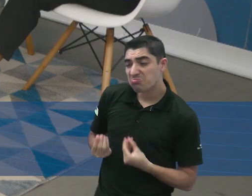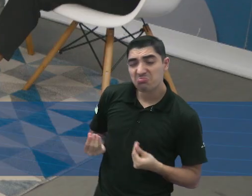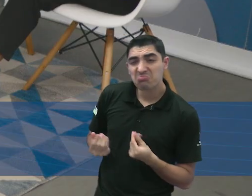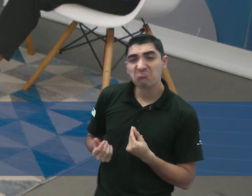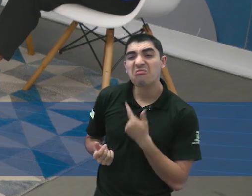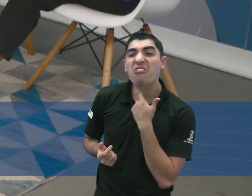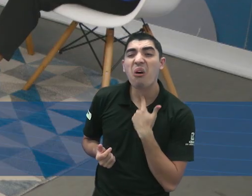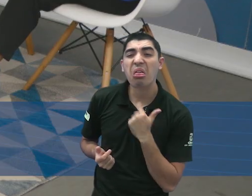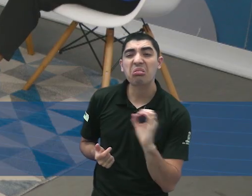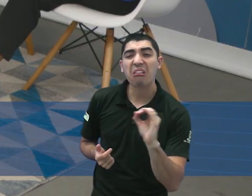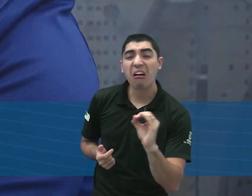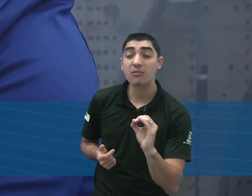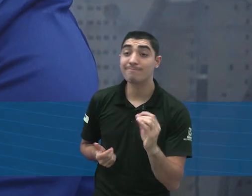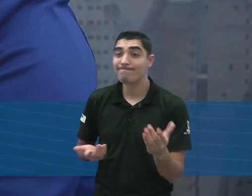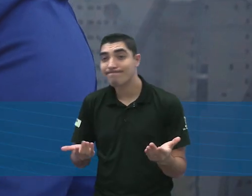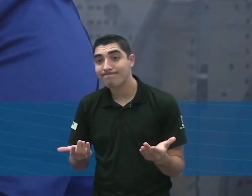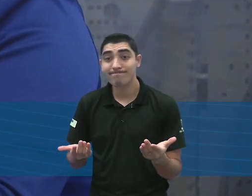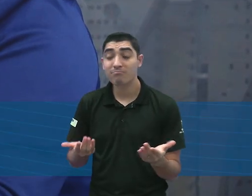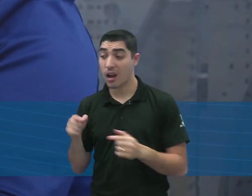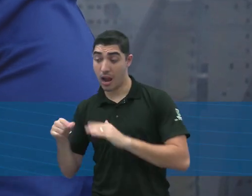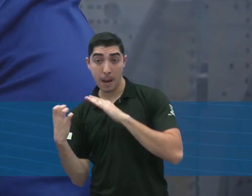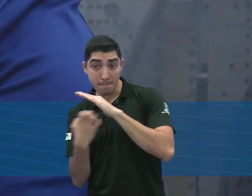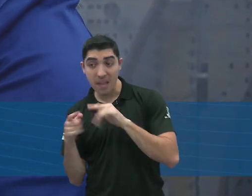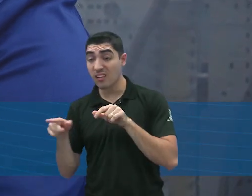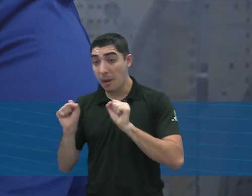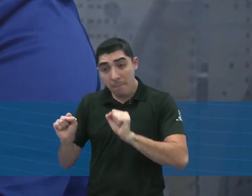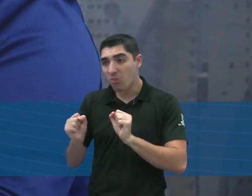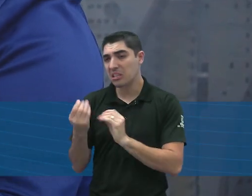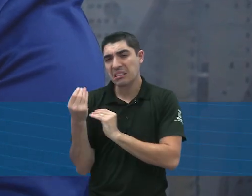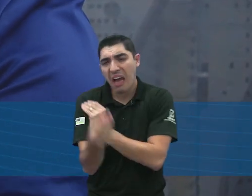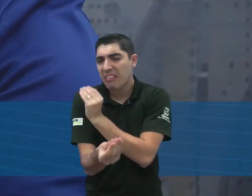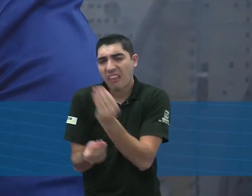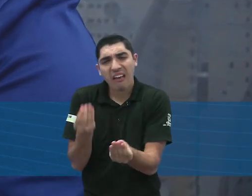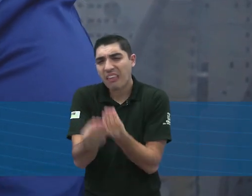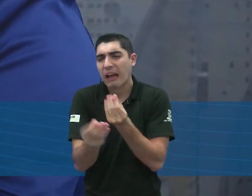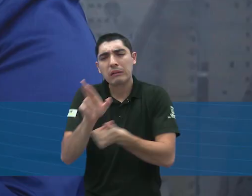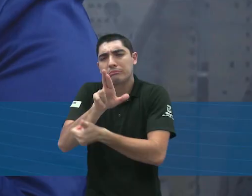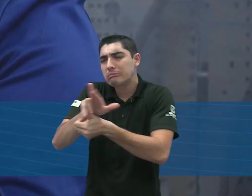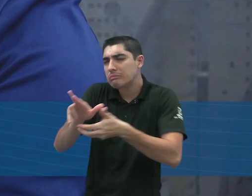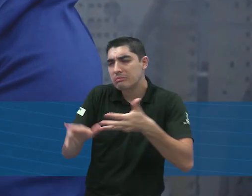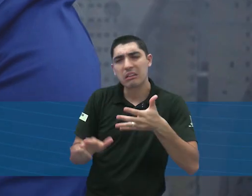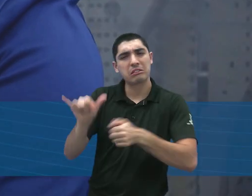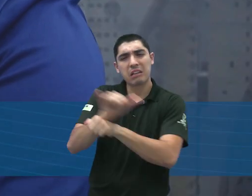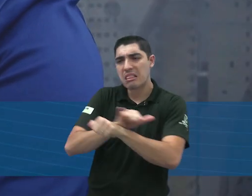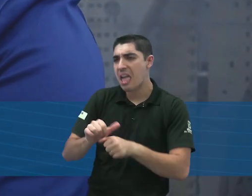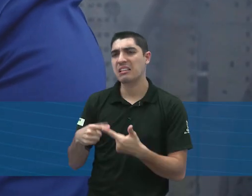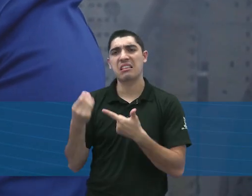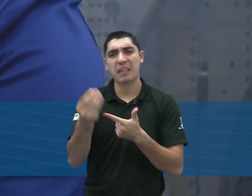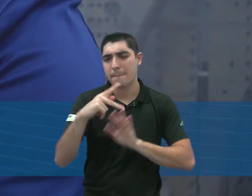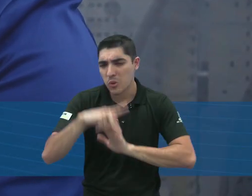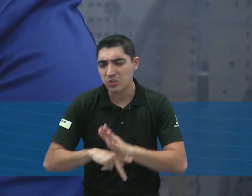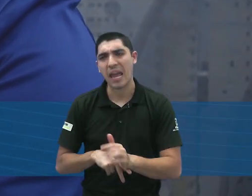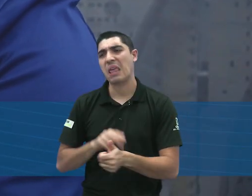essa motivação para o trabalho, a empresa pode criar, né, todos os recursos, todos os programas, né,